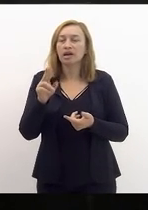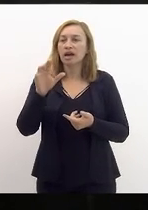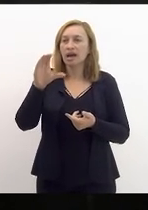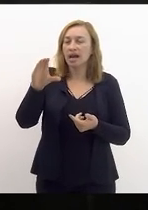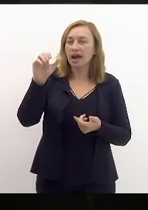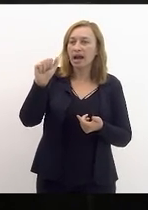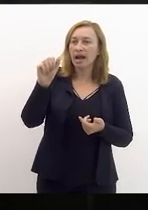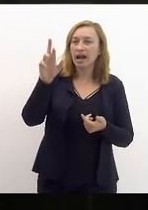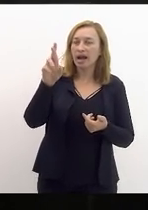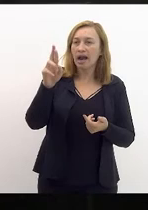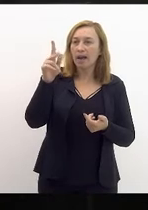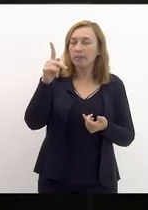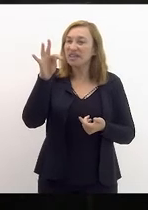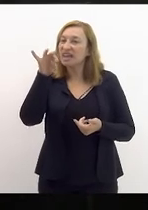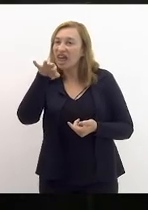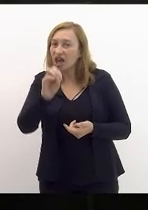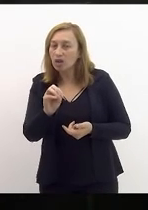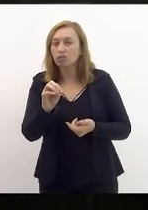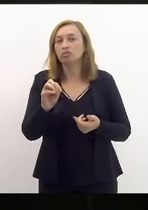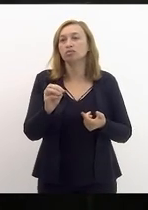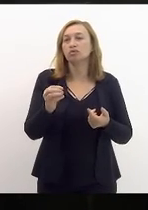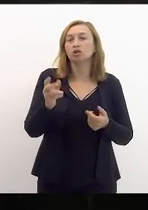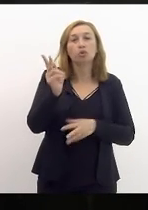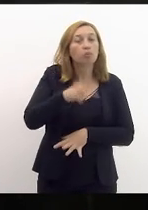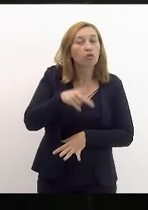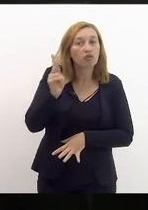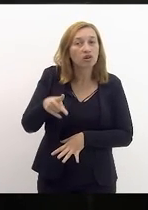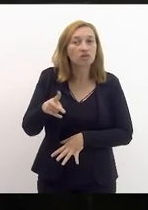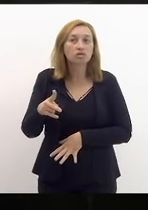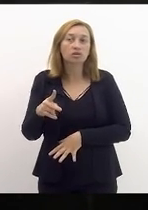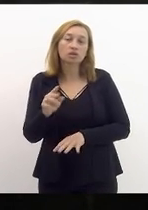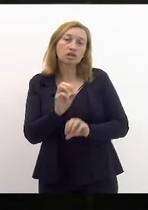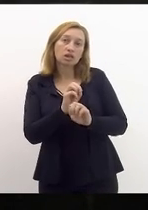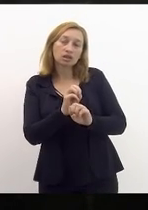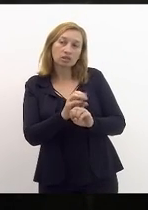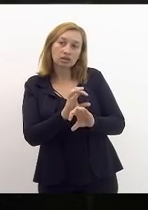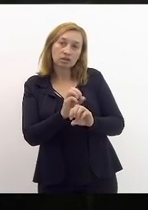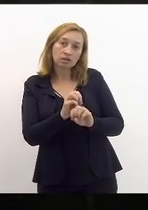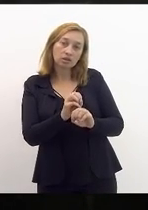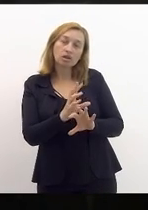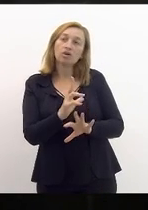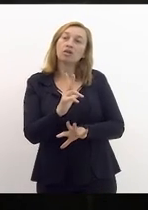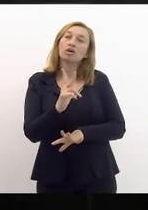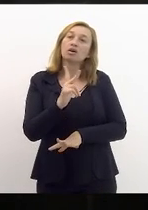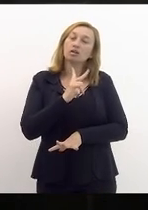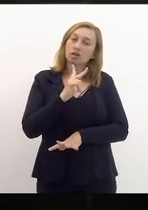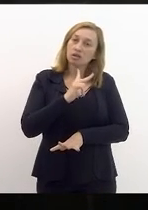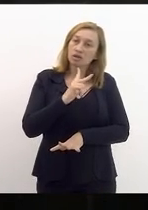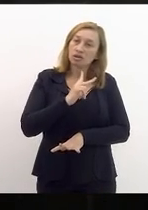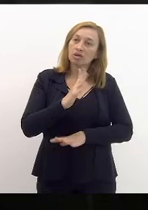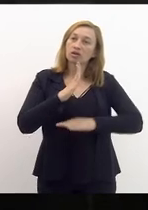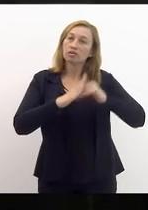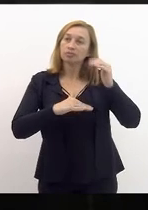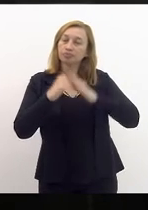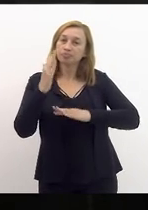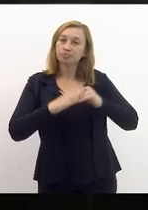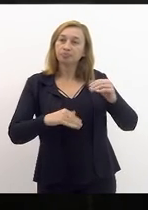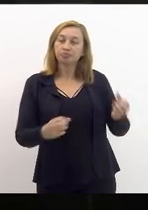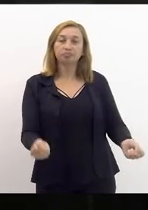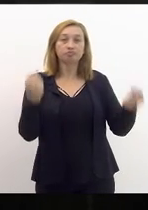dos professores que dão aulas particulares pelos profissionais de educação